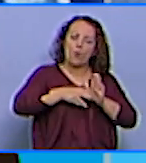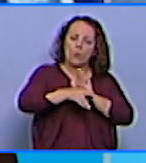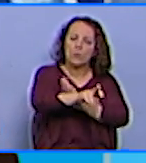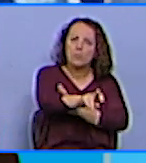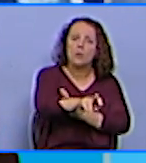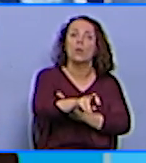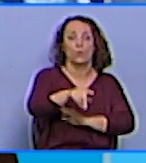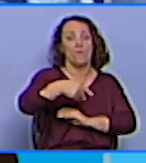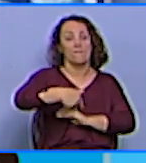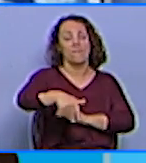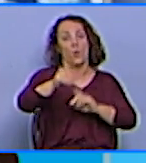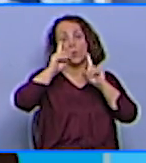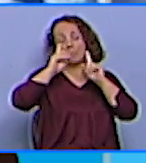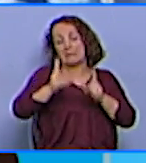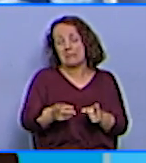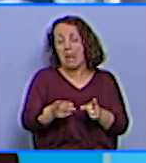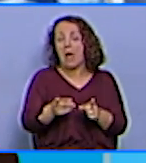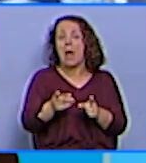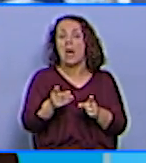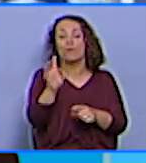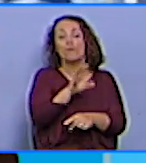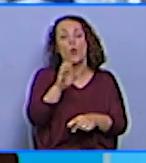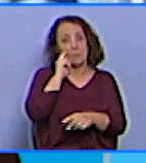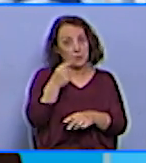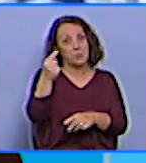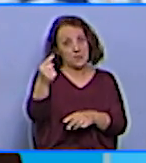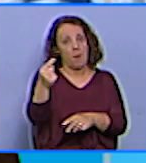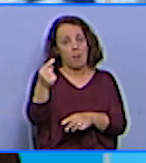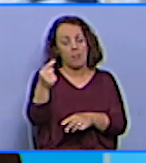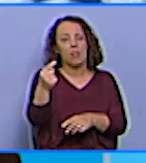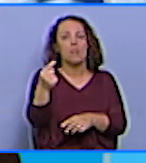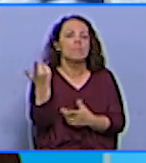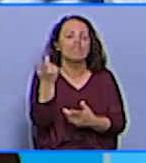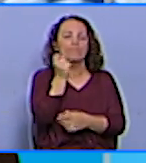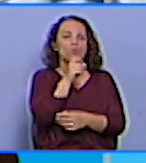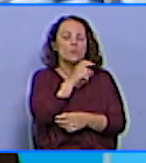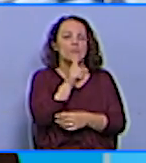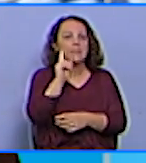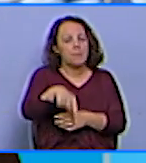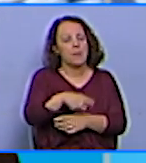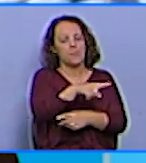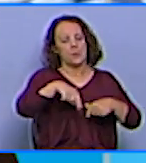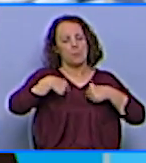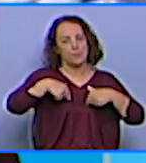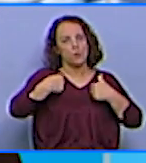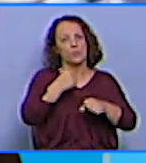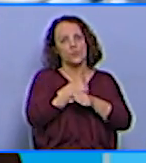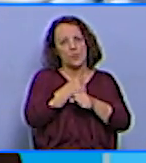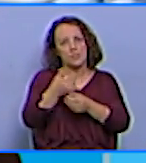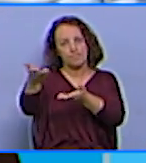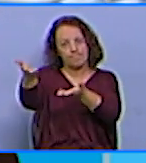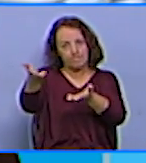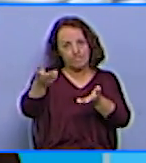vai ser começar de uma forma especial, eventualmente poderem também ser eles a fazer esse